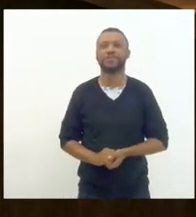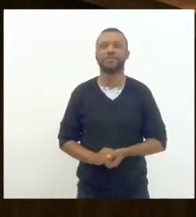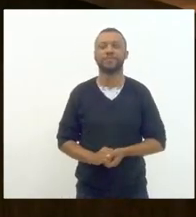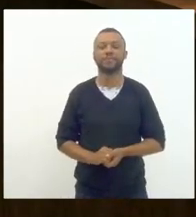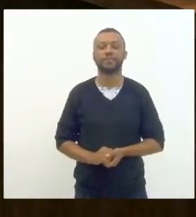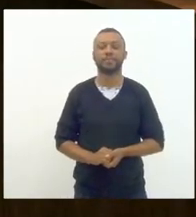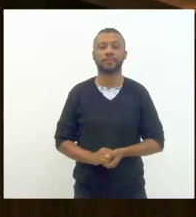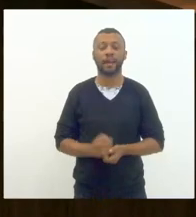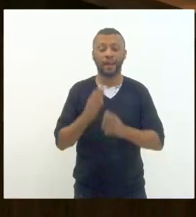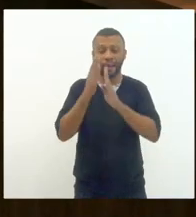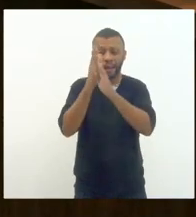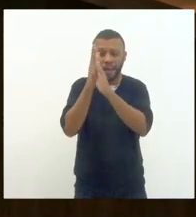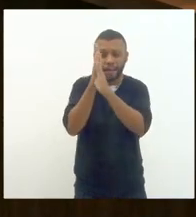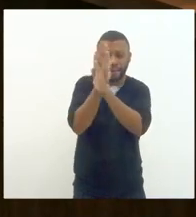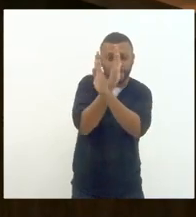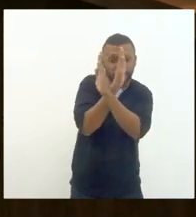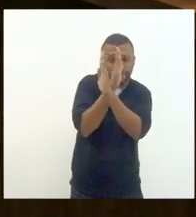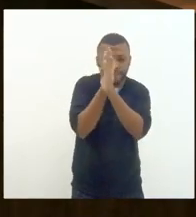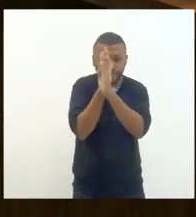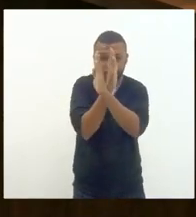Frestas do Tempo,